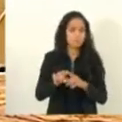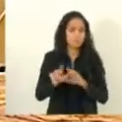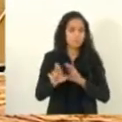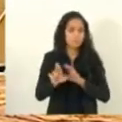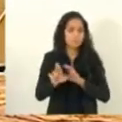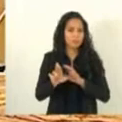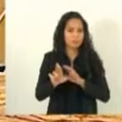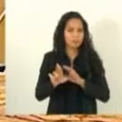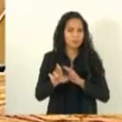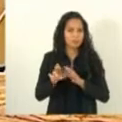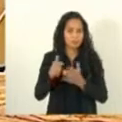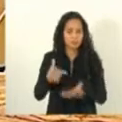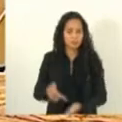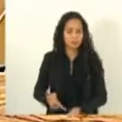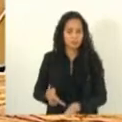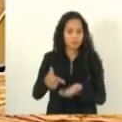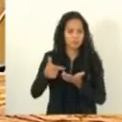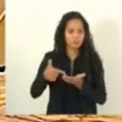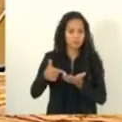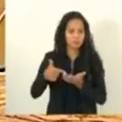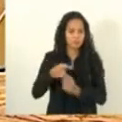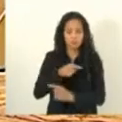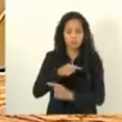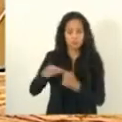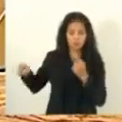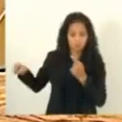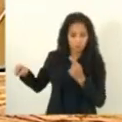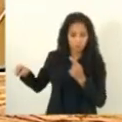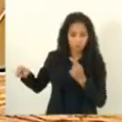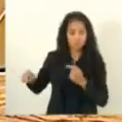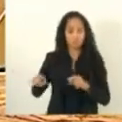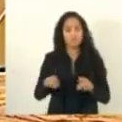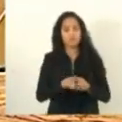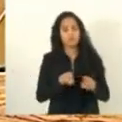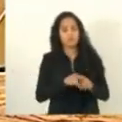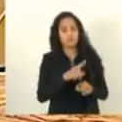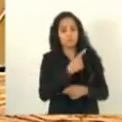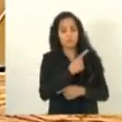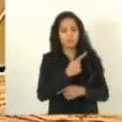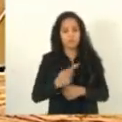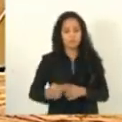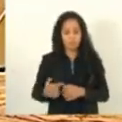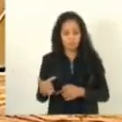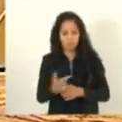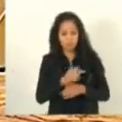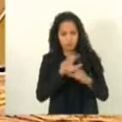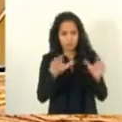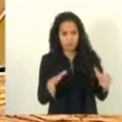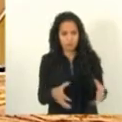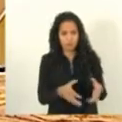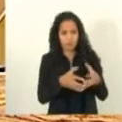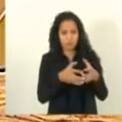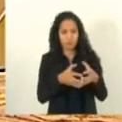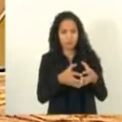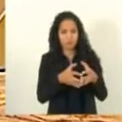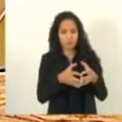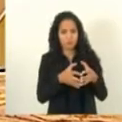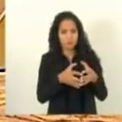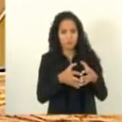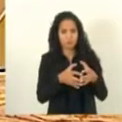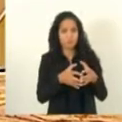pelo Não Armamento, fui vice-presidente do grupo do